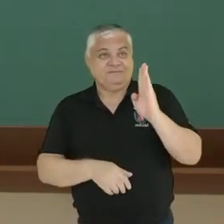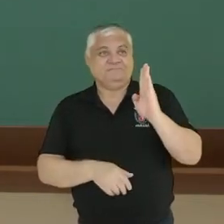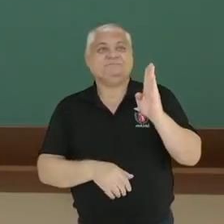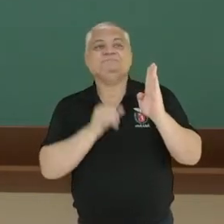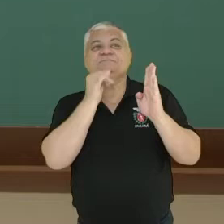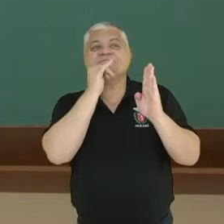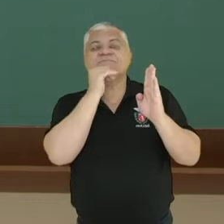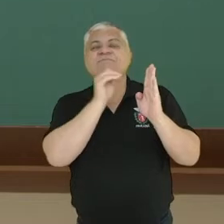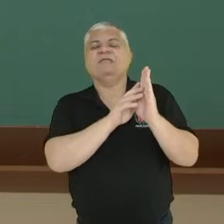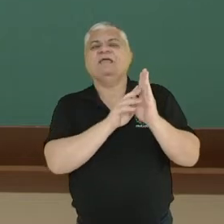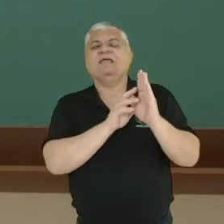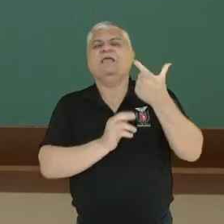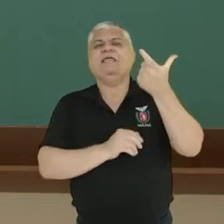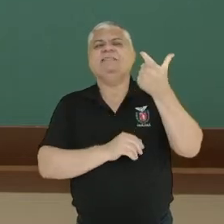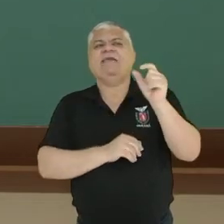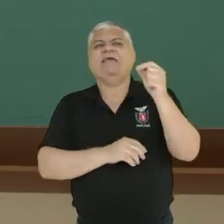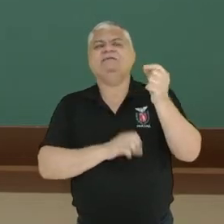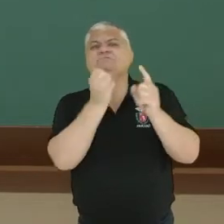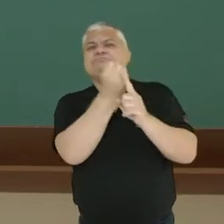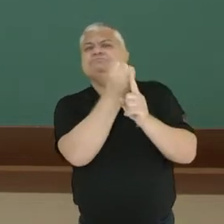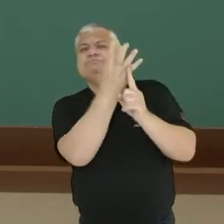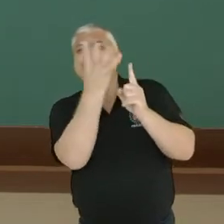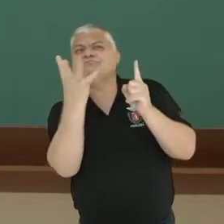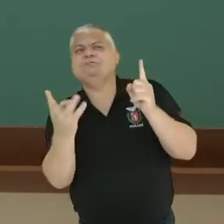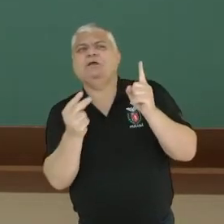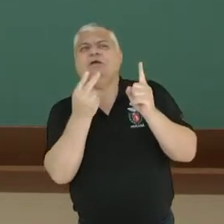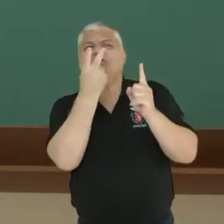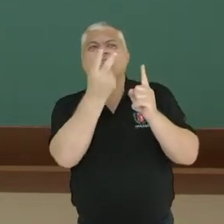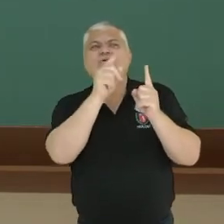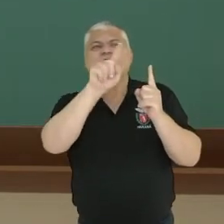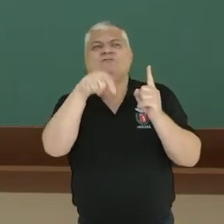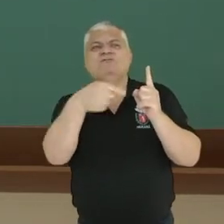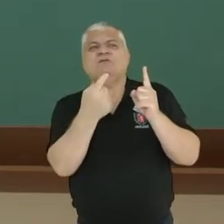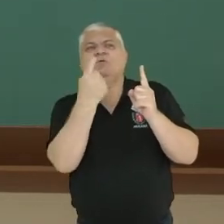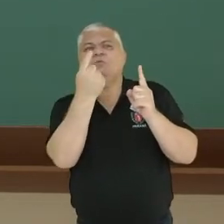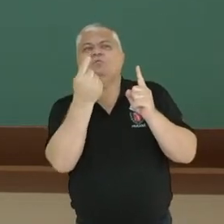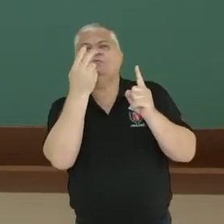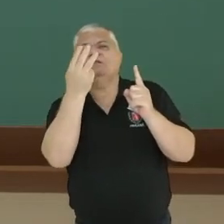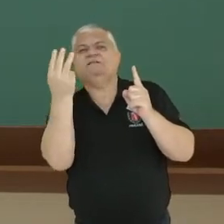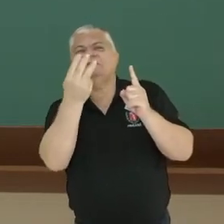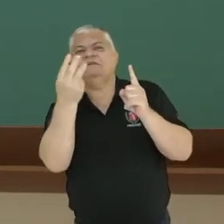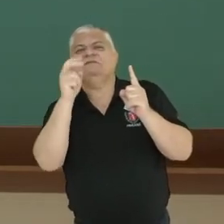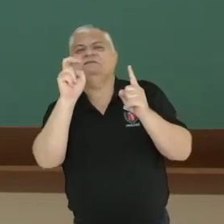B. Quanto vale 10 elevado na